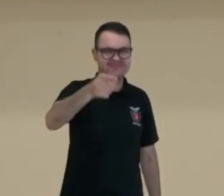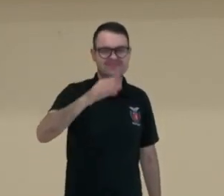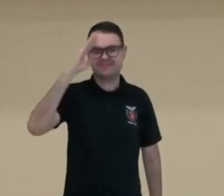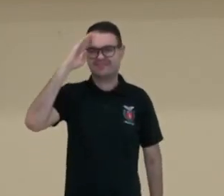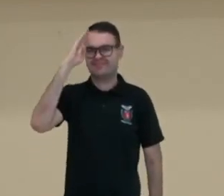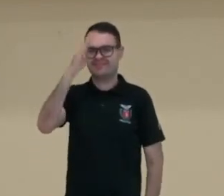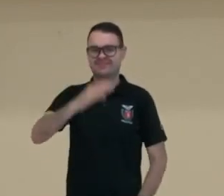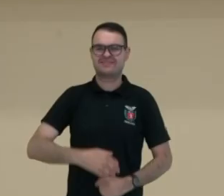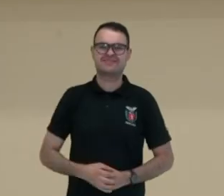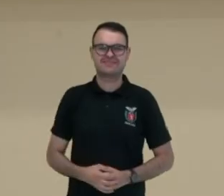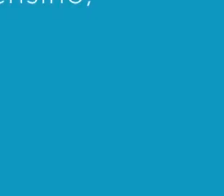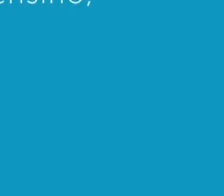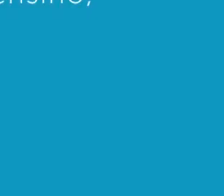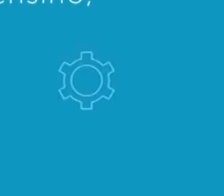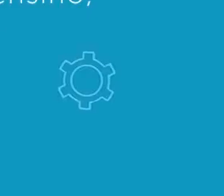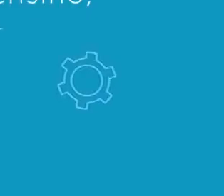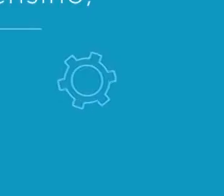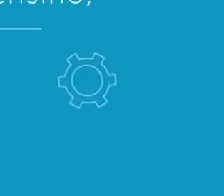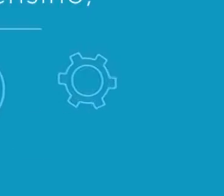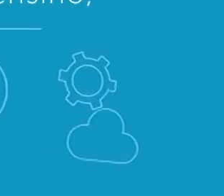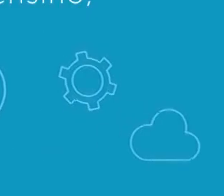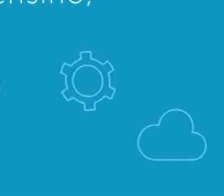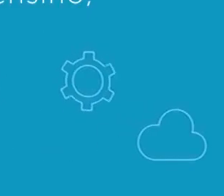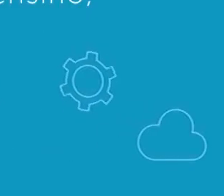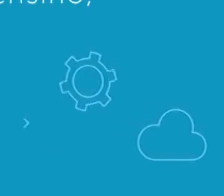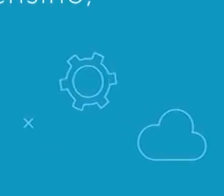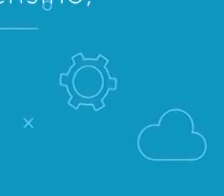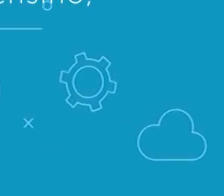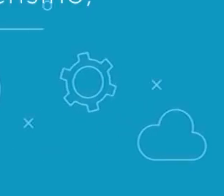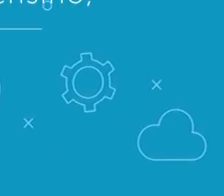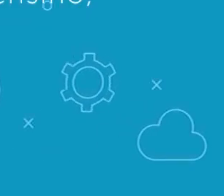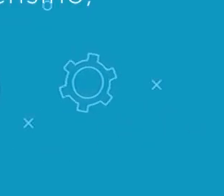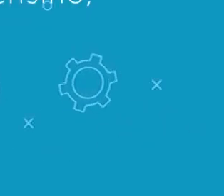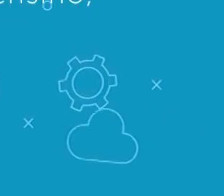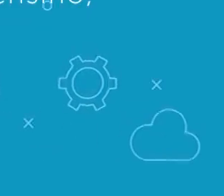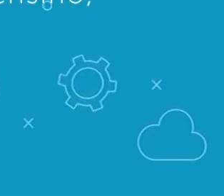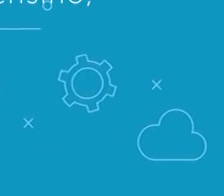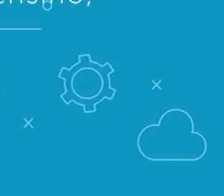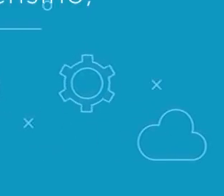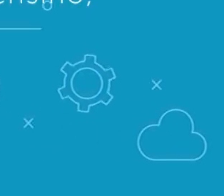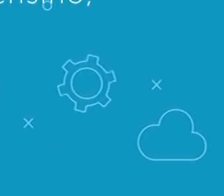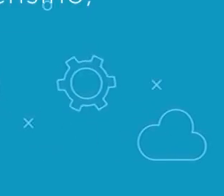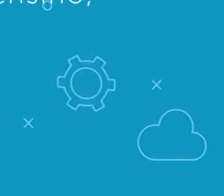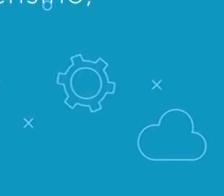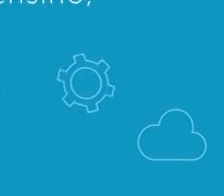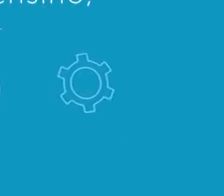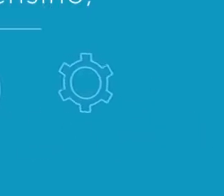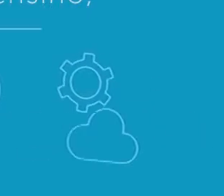Valeu!